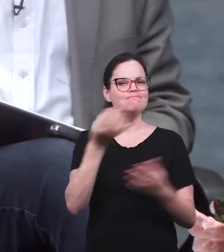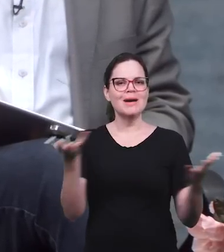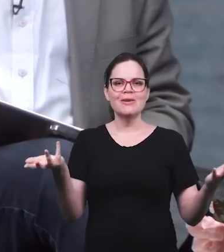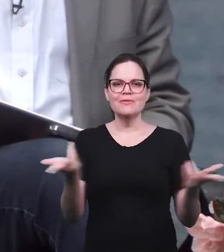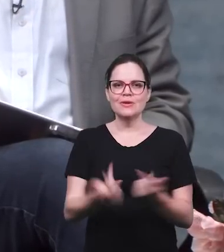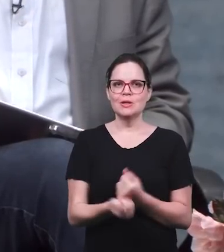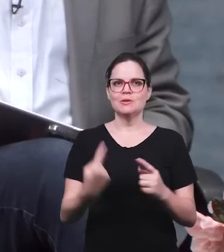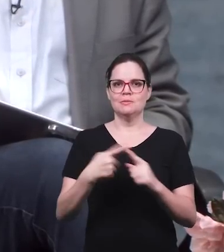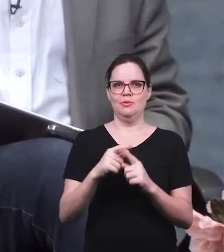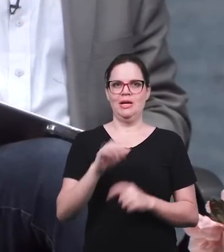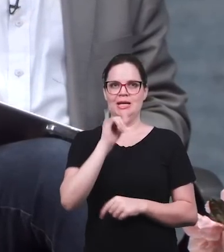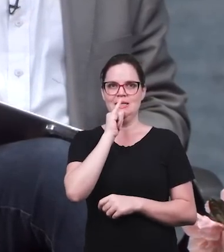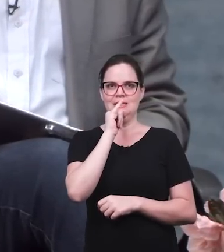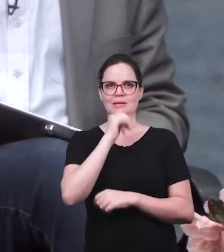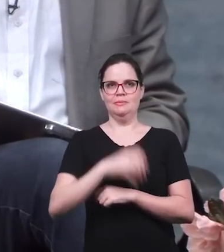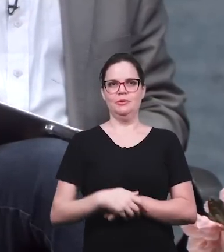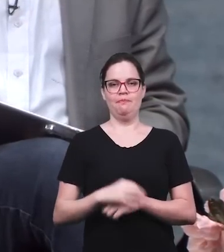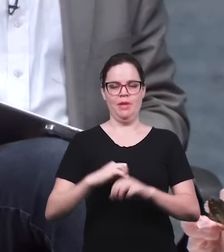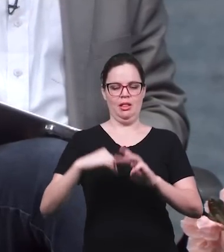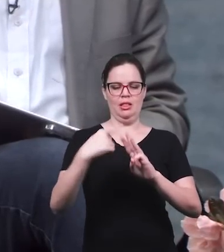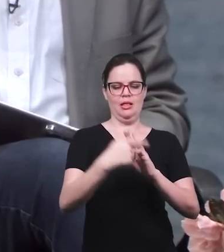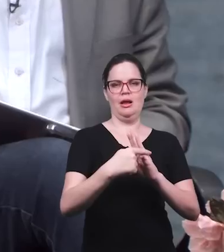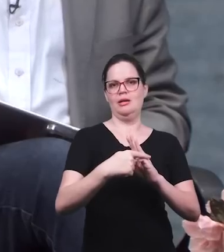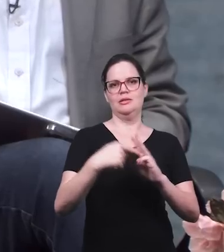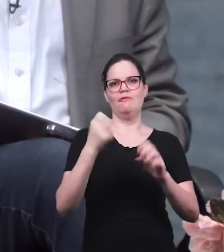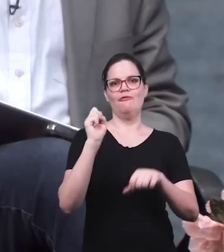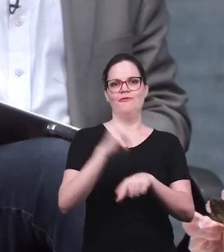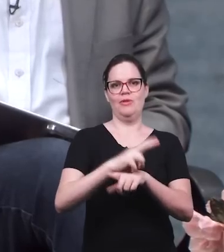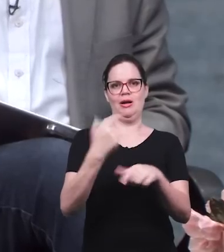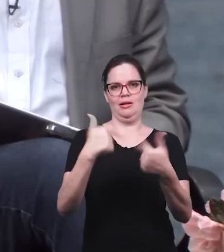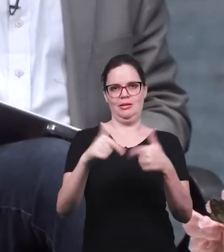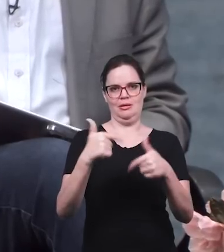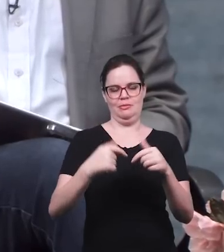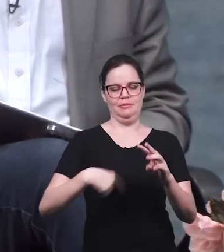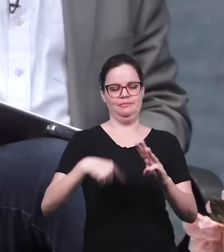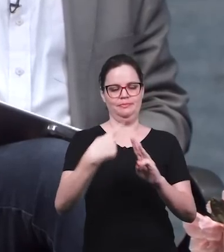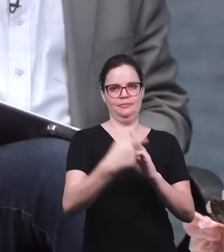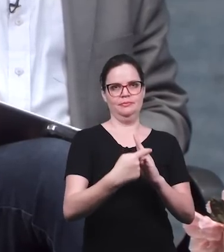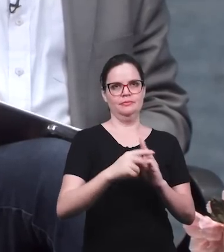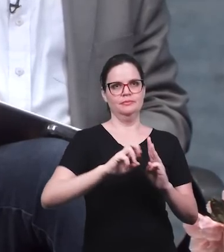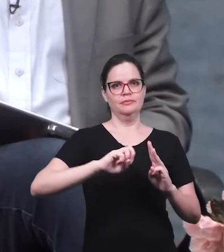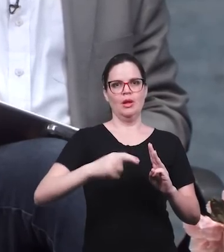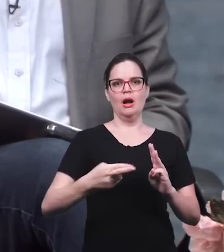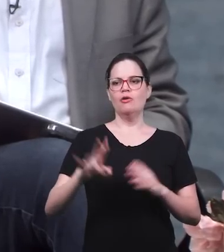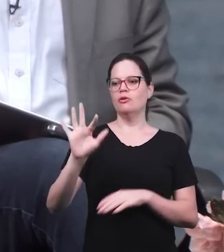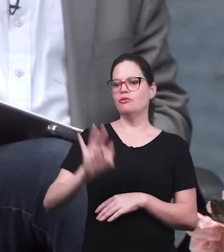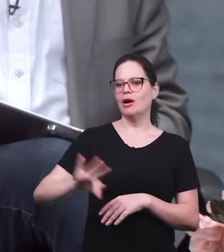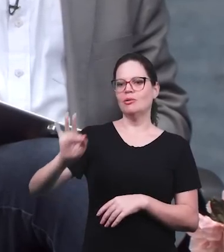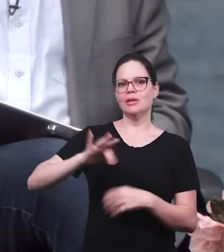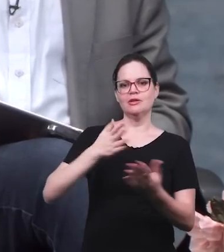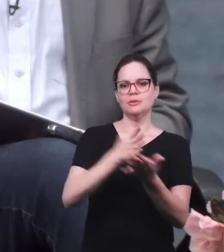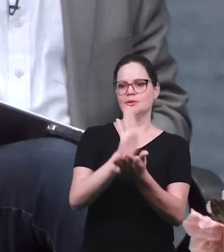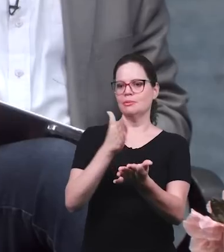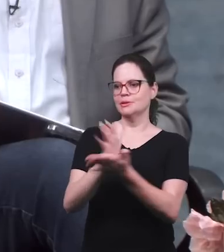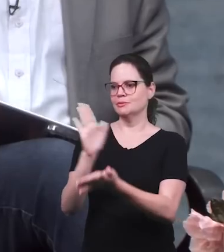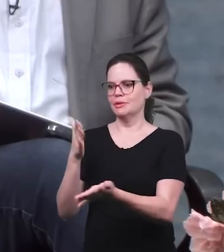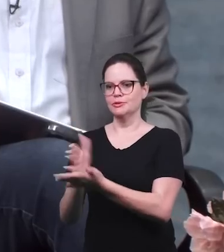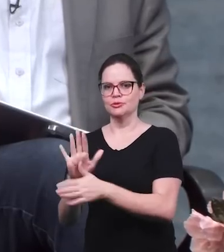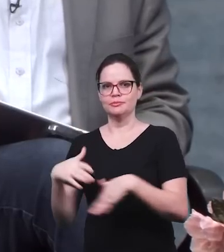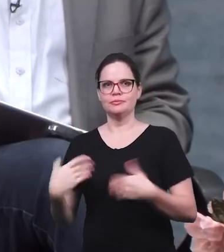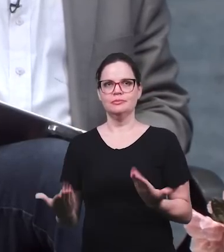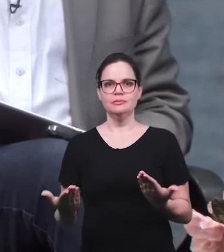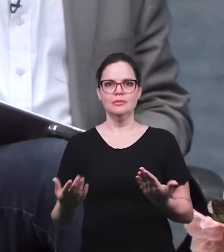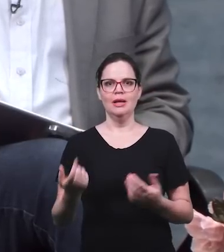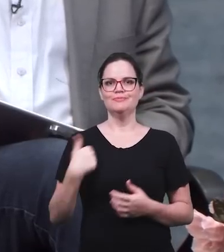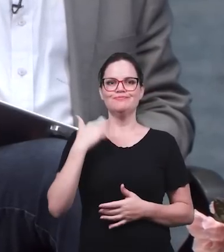temos. Você tem 3 propostas de emprego, uma só que seja. Você tem opções de fazer faculdade em tantos lugares,